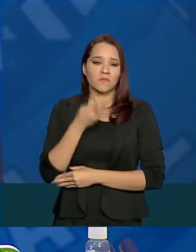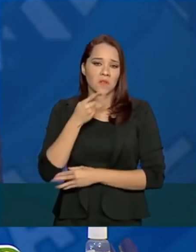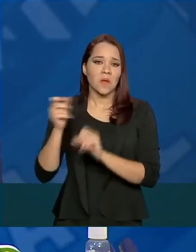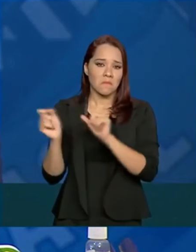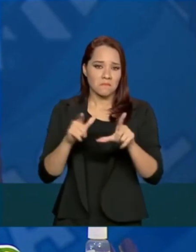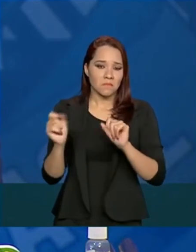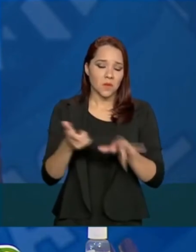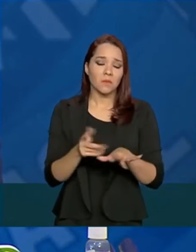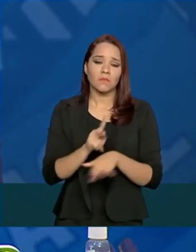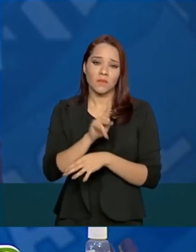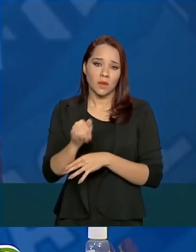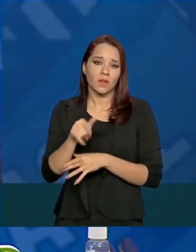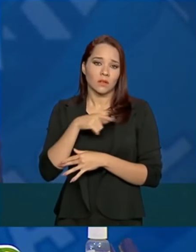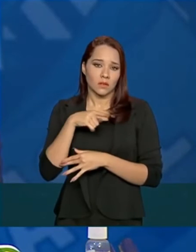estarão